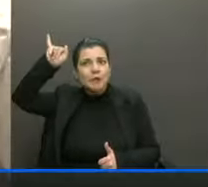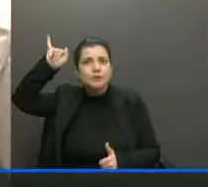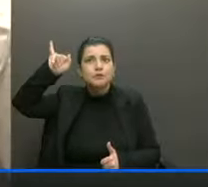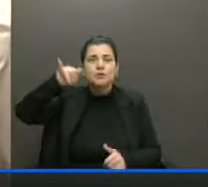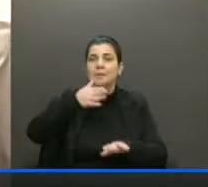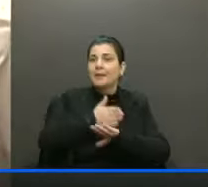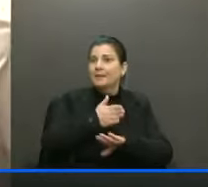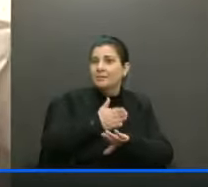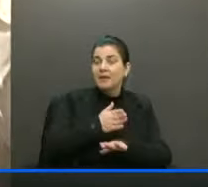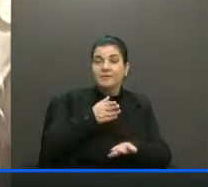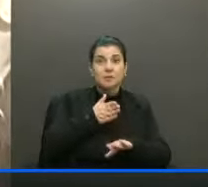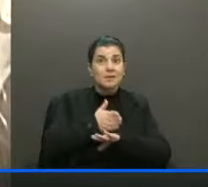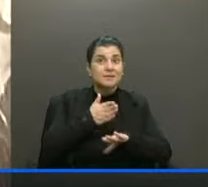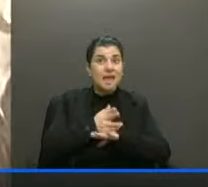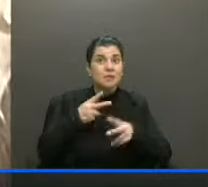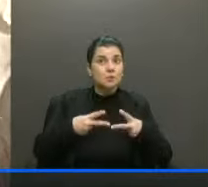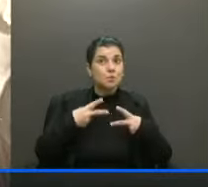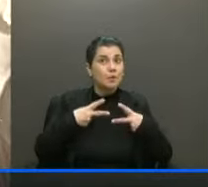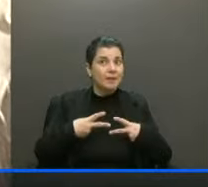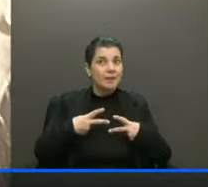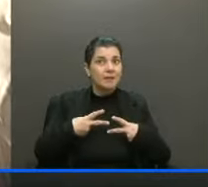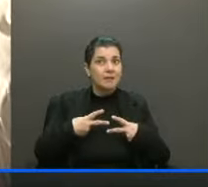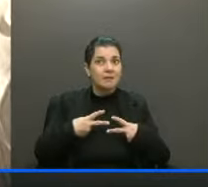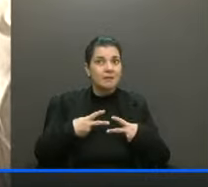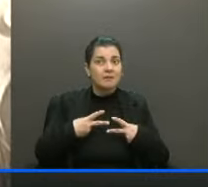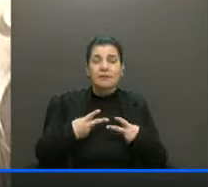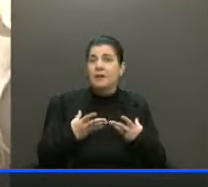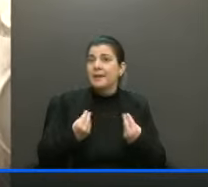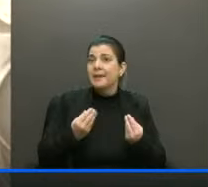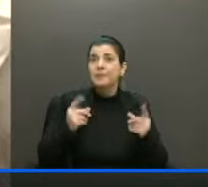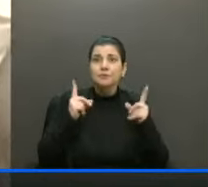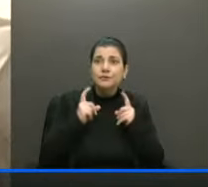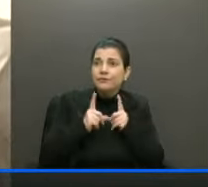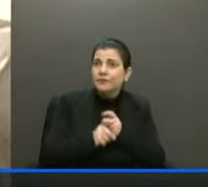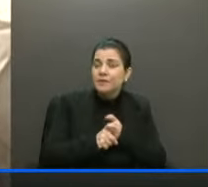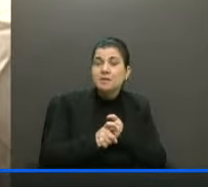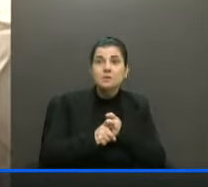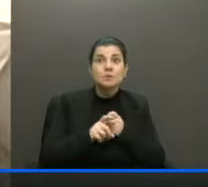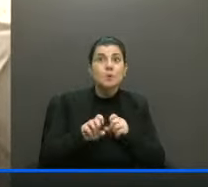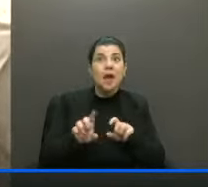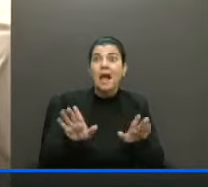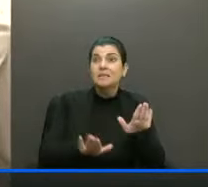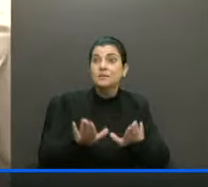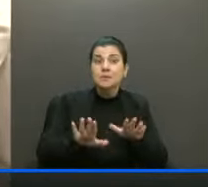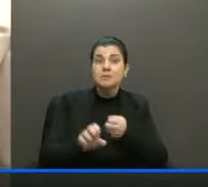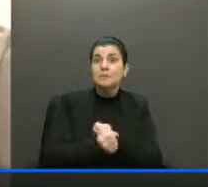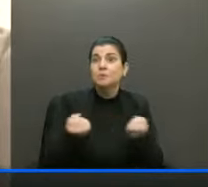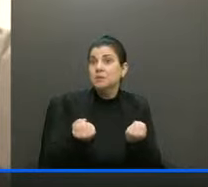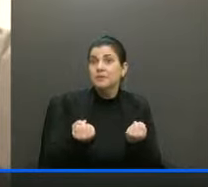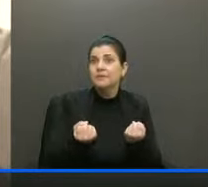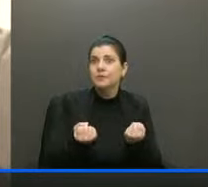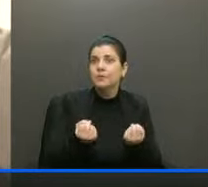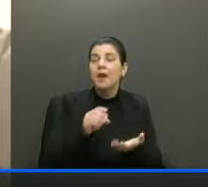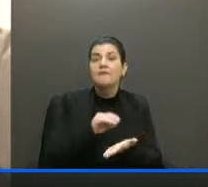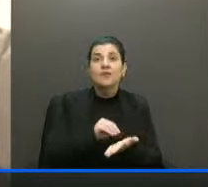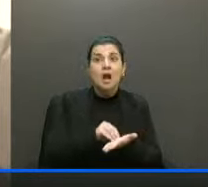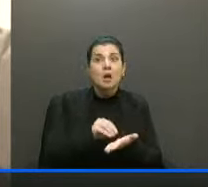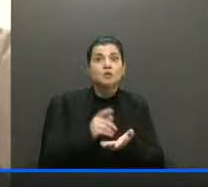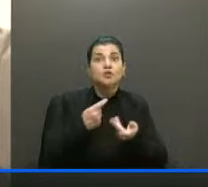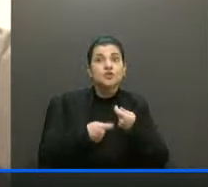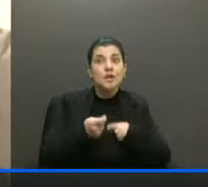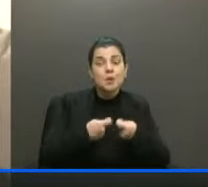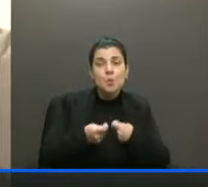num link era algo muito surreal, muito. E levando em consideração a falta de recursos humanos